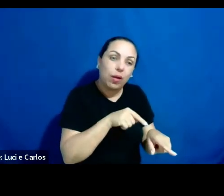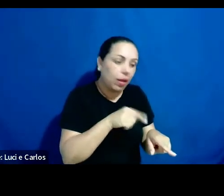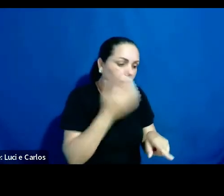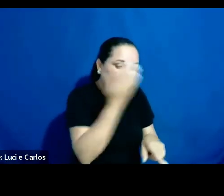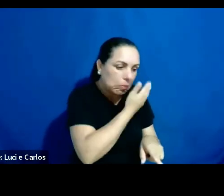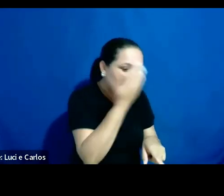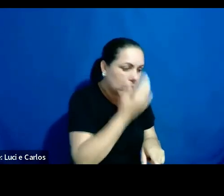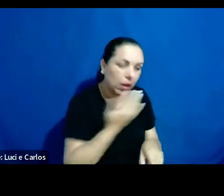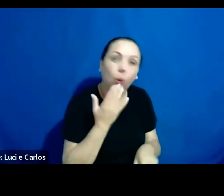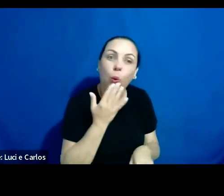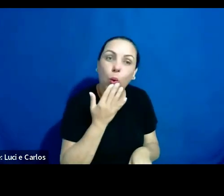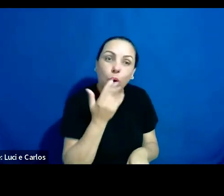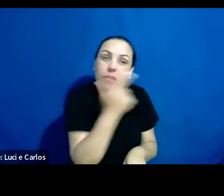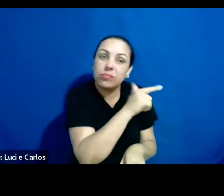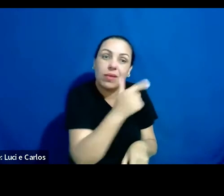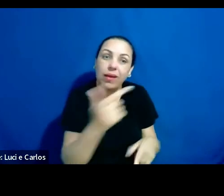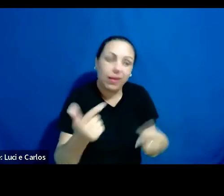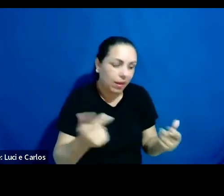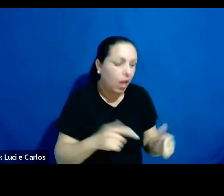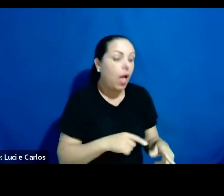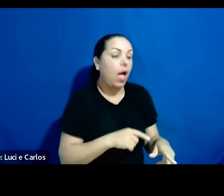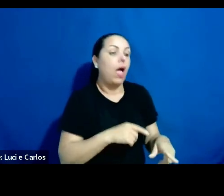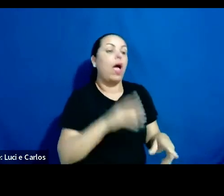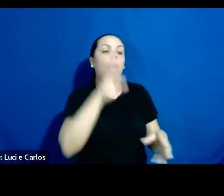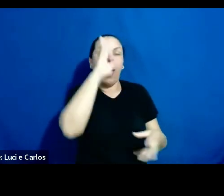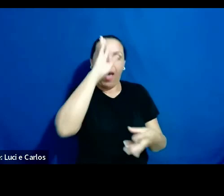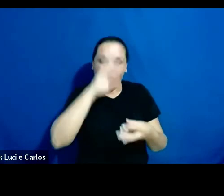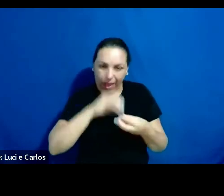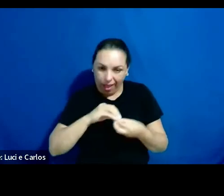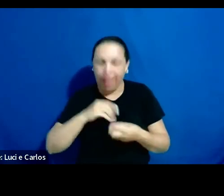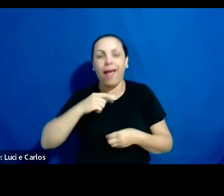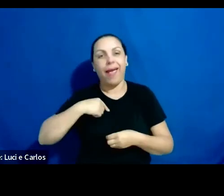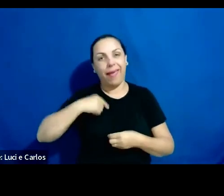você pode dizer, meu sangue está 1000.